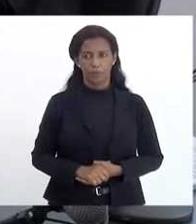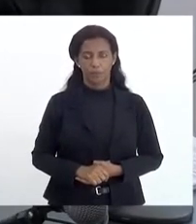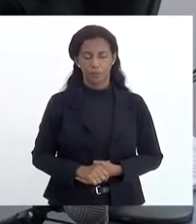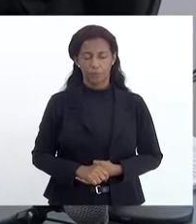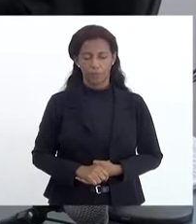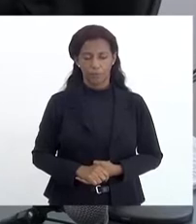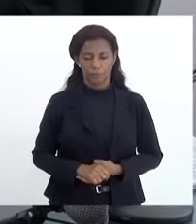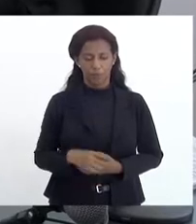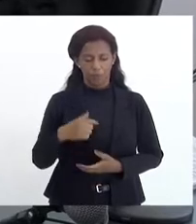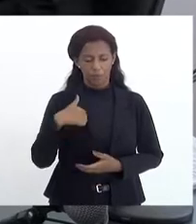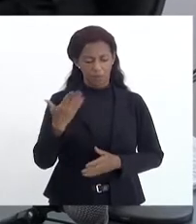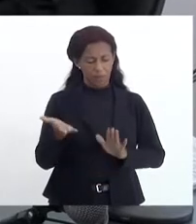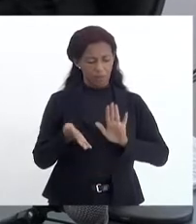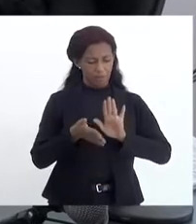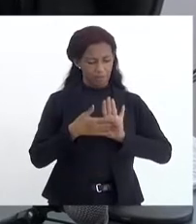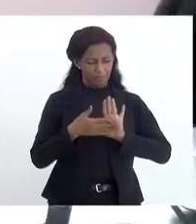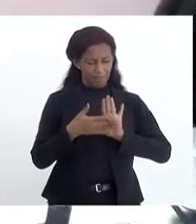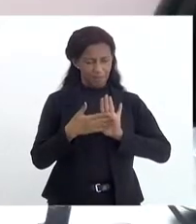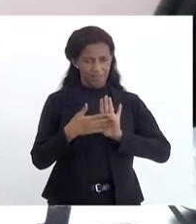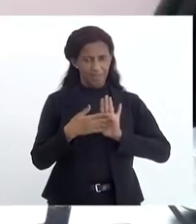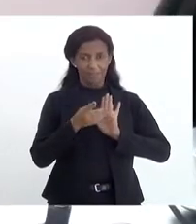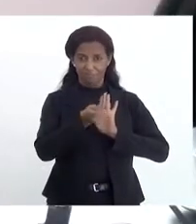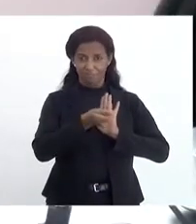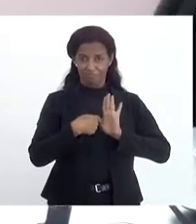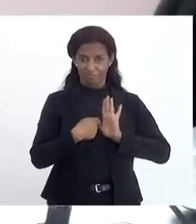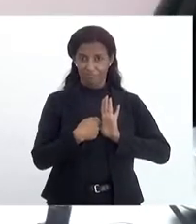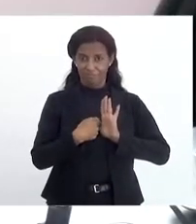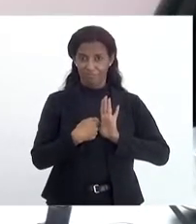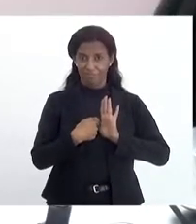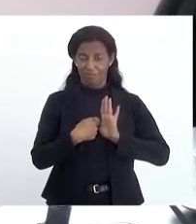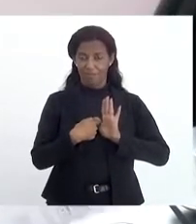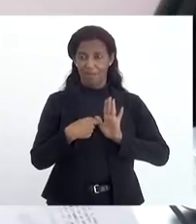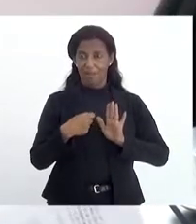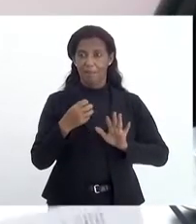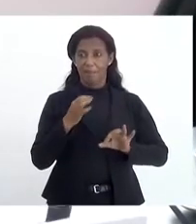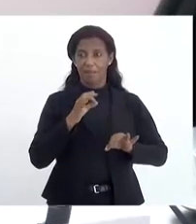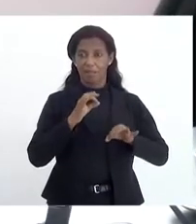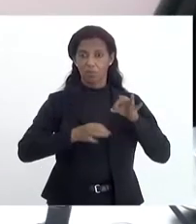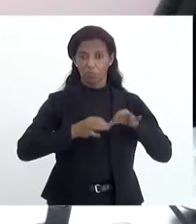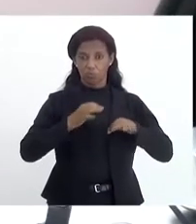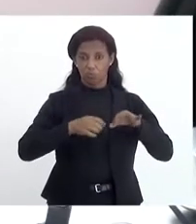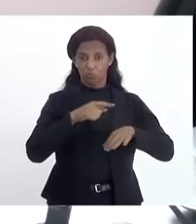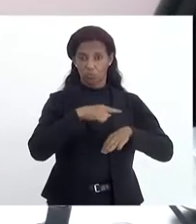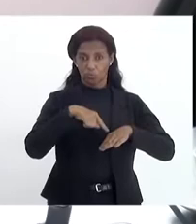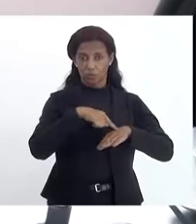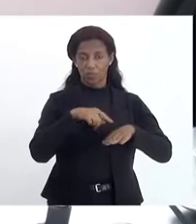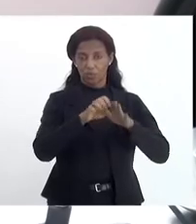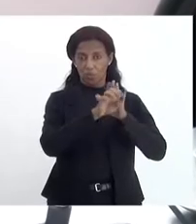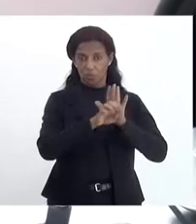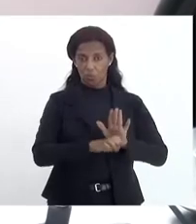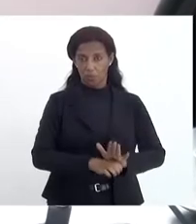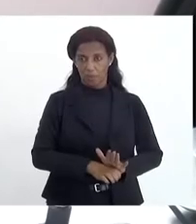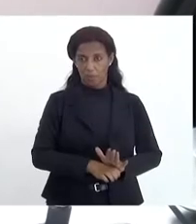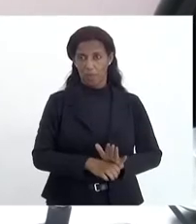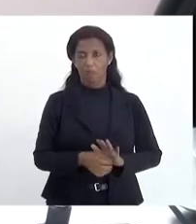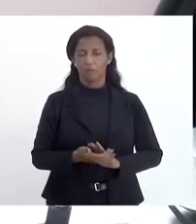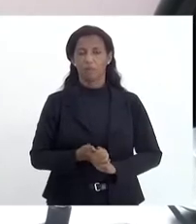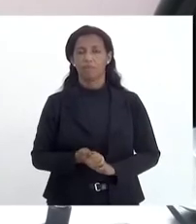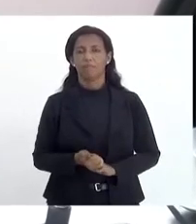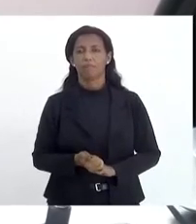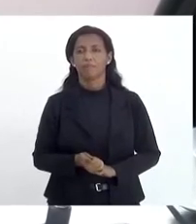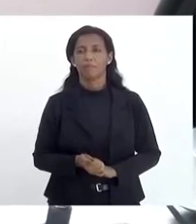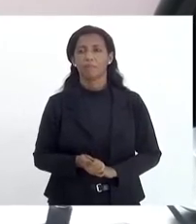Pela ordem. Eu quero emitir o parecer, porque eu já quero deixar registrado, Mink, meu parecer pela juridicidade com emendas. Eu acolhi algumas,